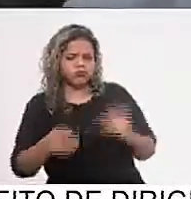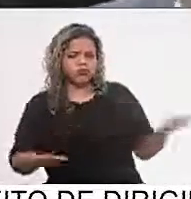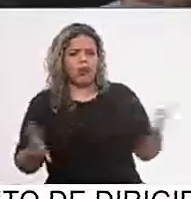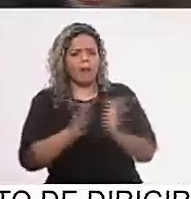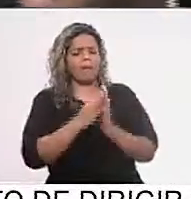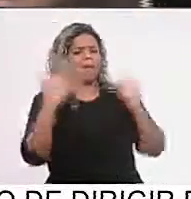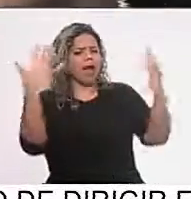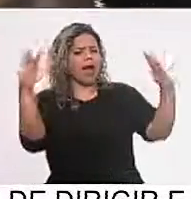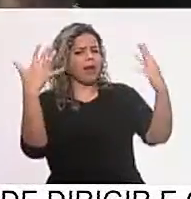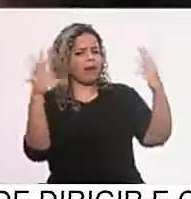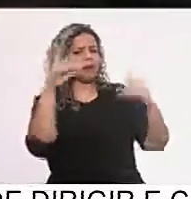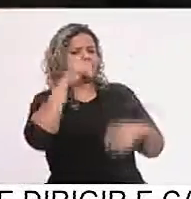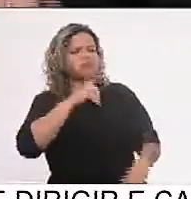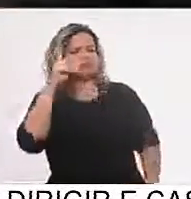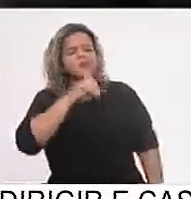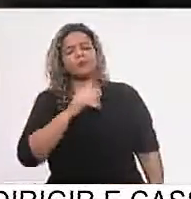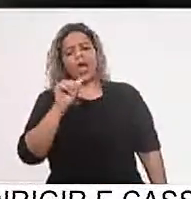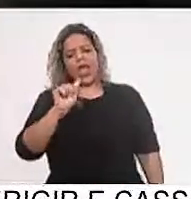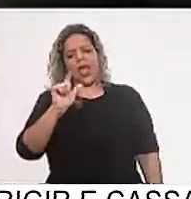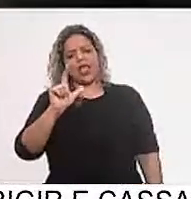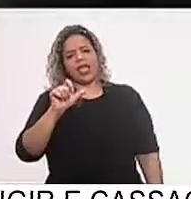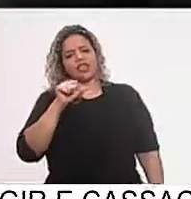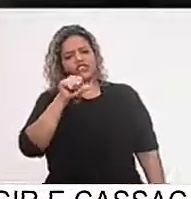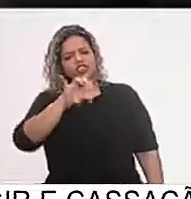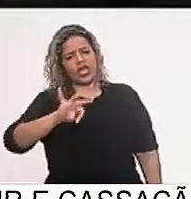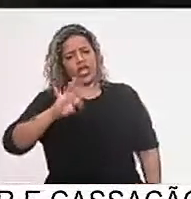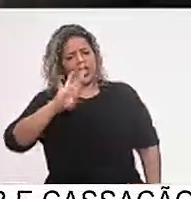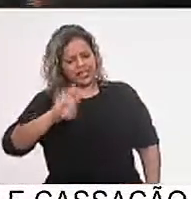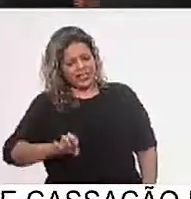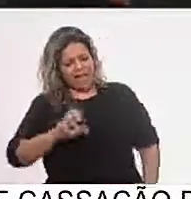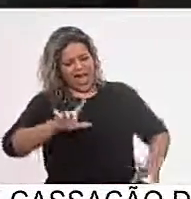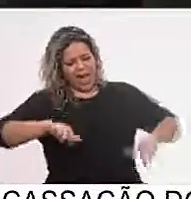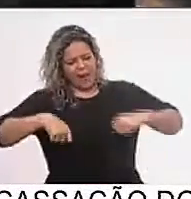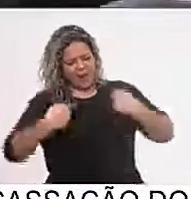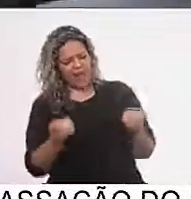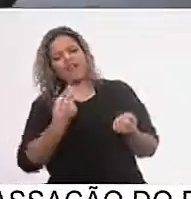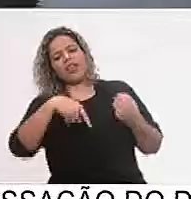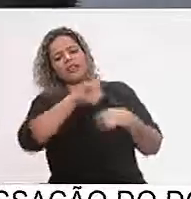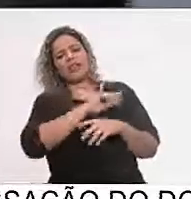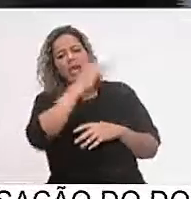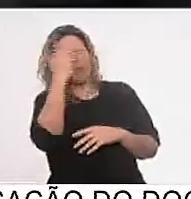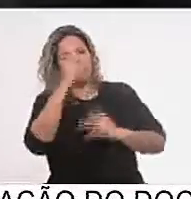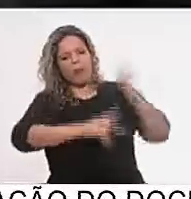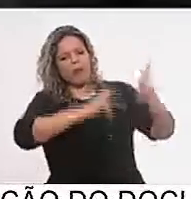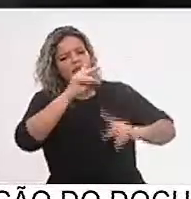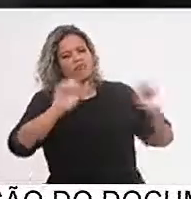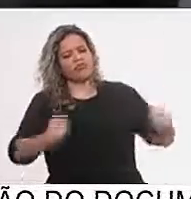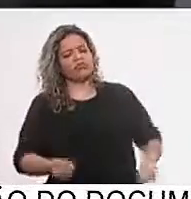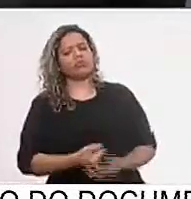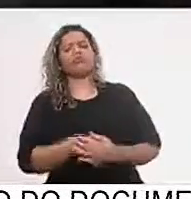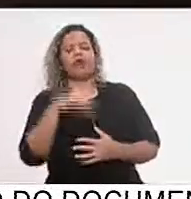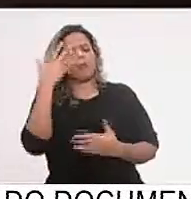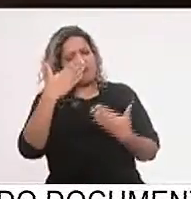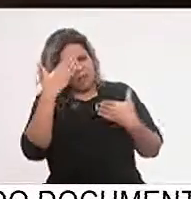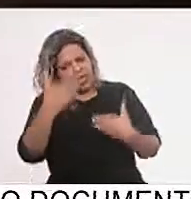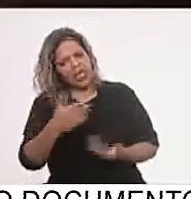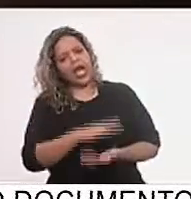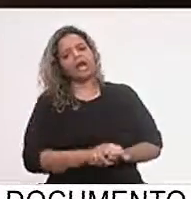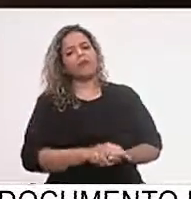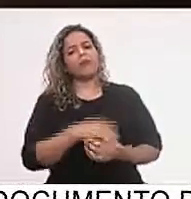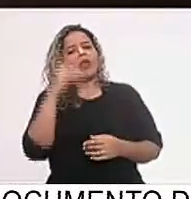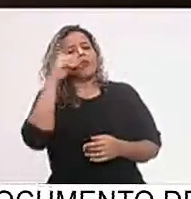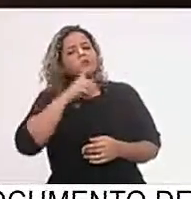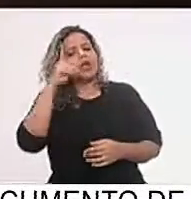meu parabéns ao deputado Alexandre e à bancada que tem defendido, né, o direito da população de se autodefender. Obrigado, Rodrigo. Obrigado, deputado Felipe Obel.